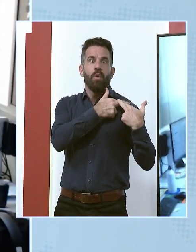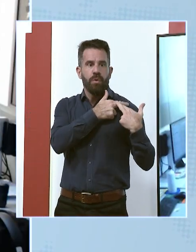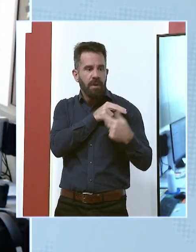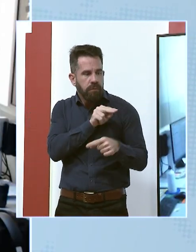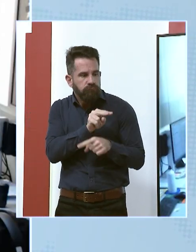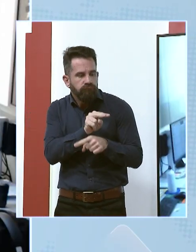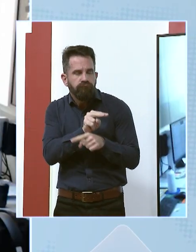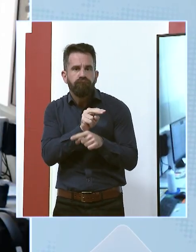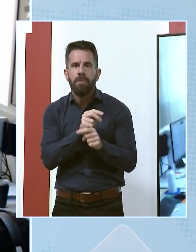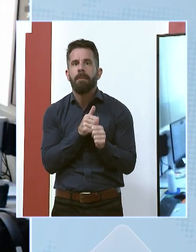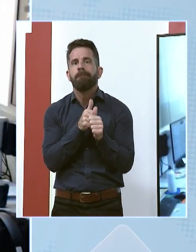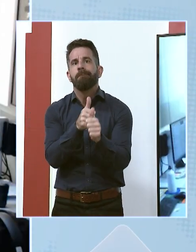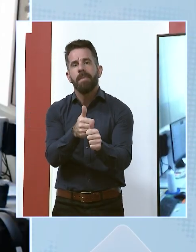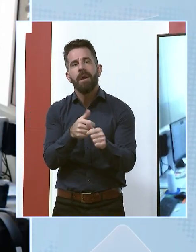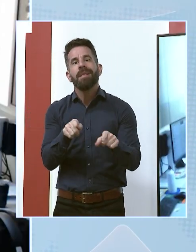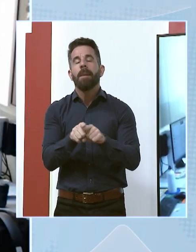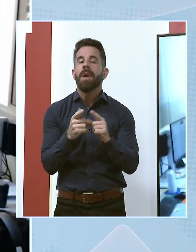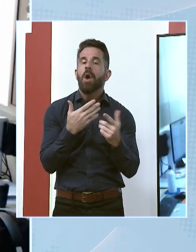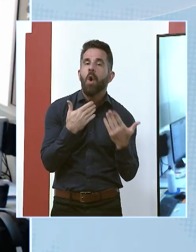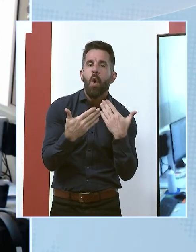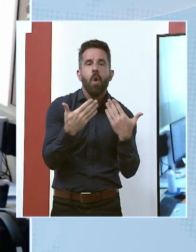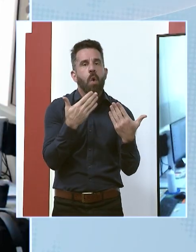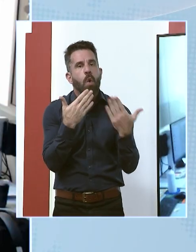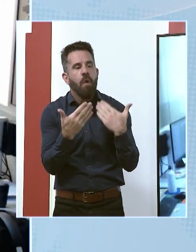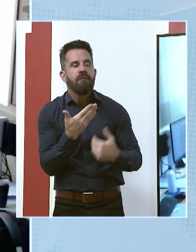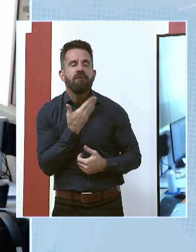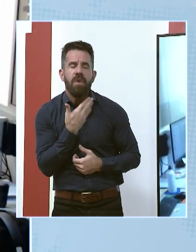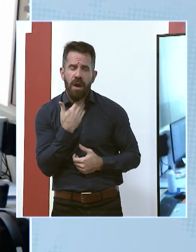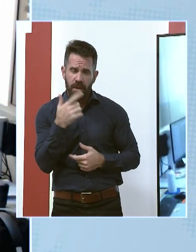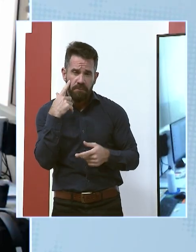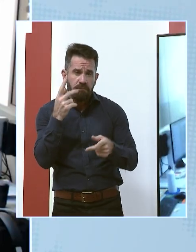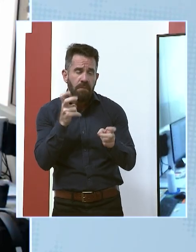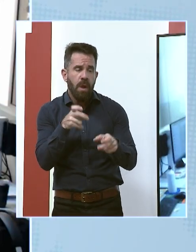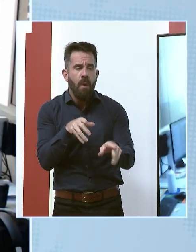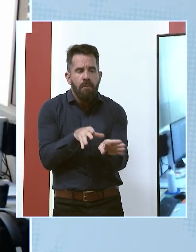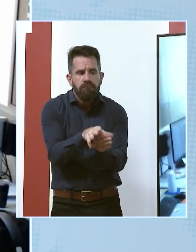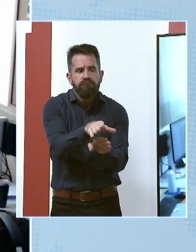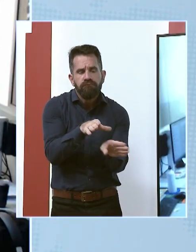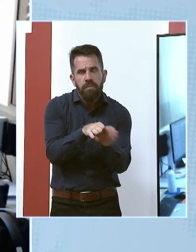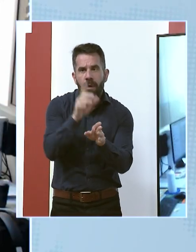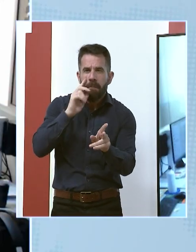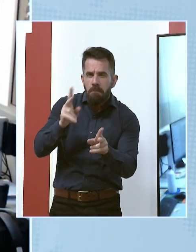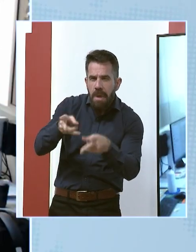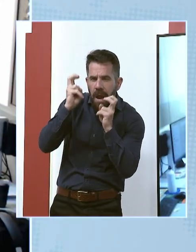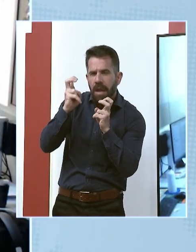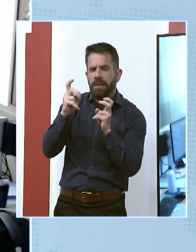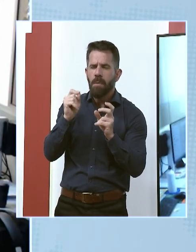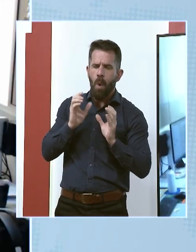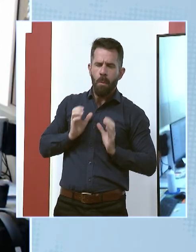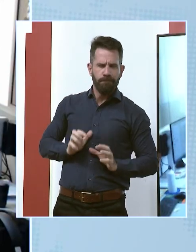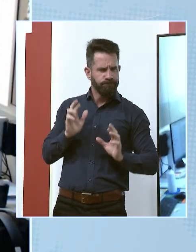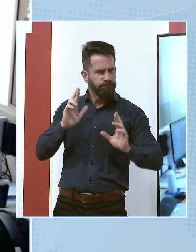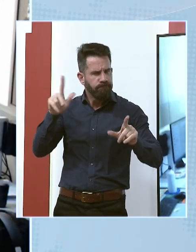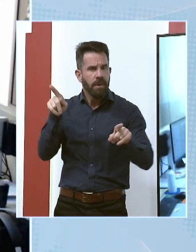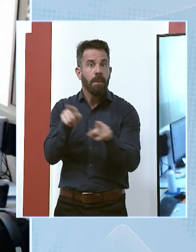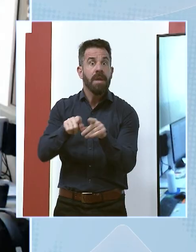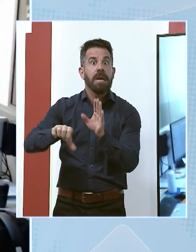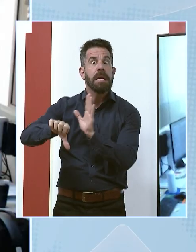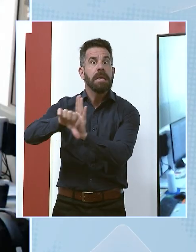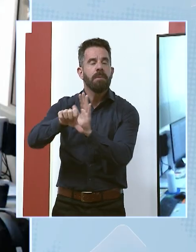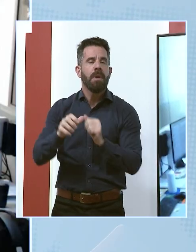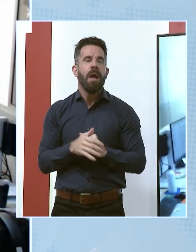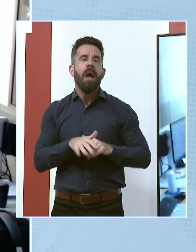desde a infância conversas que os ajudem a reconhecer comportamentos suspeitos e criminosos. Muitas vezes, esses agressores usam